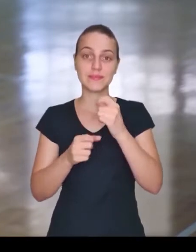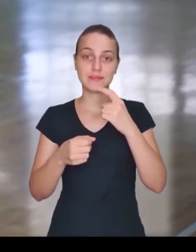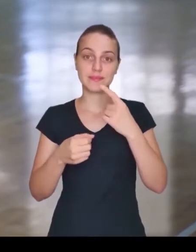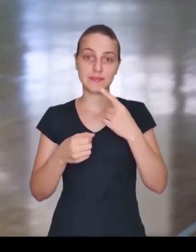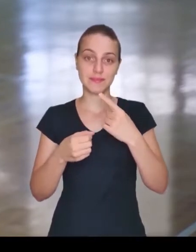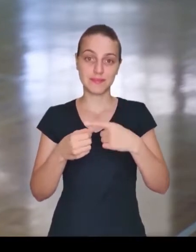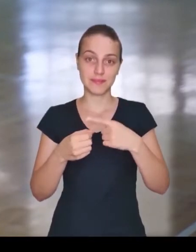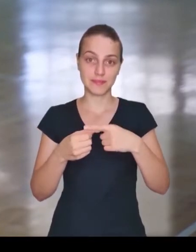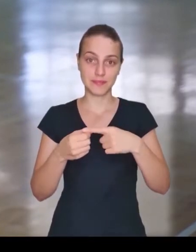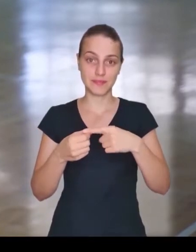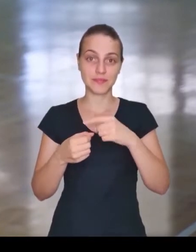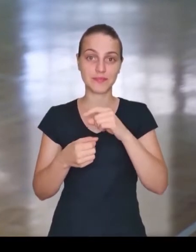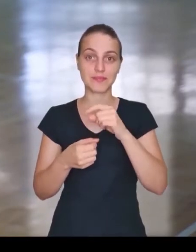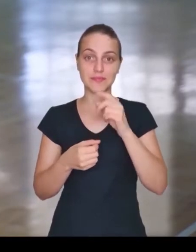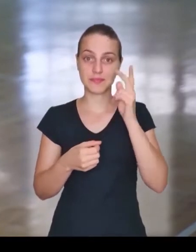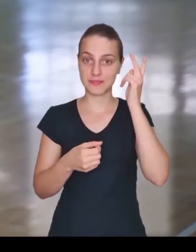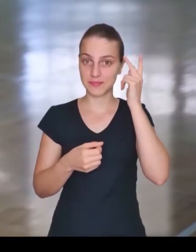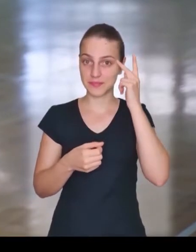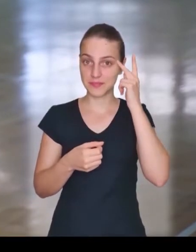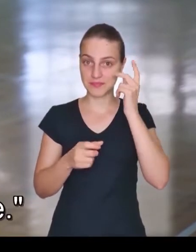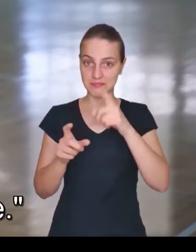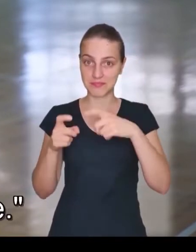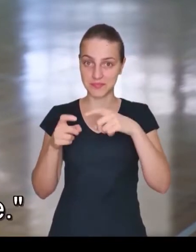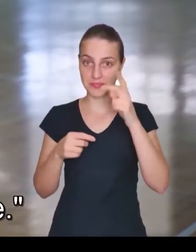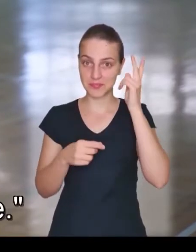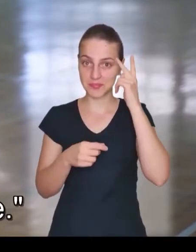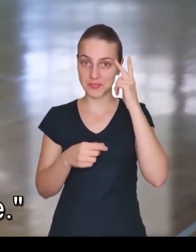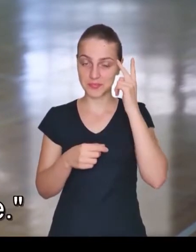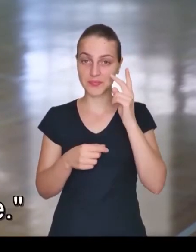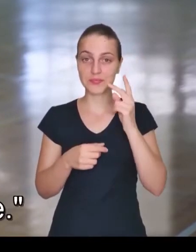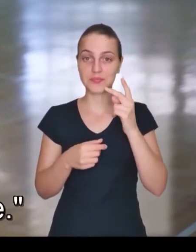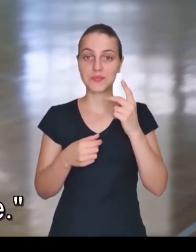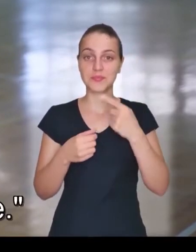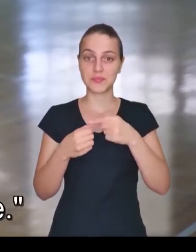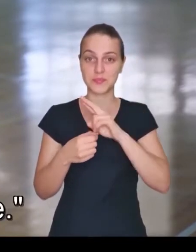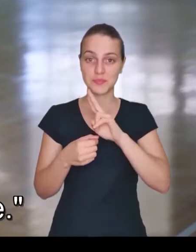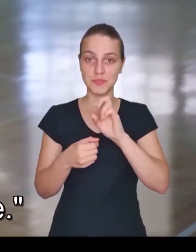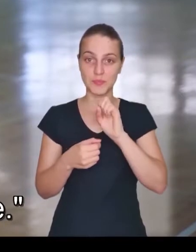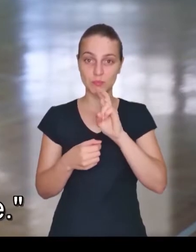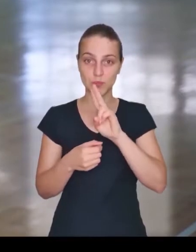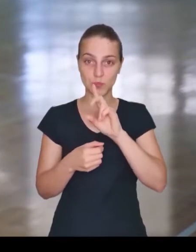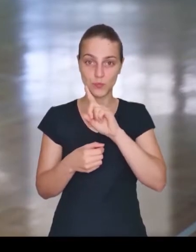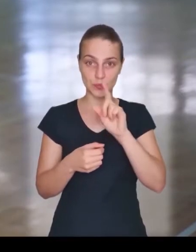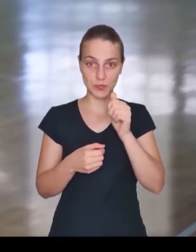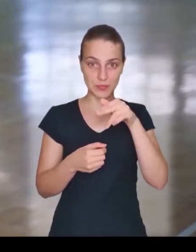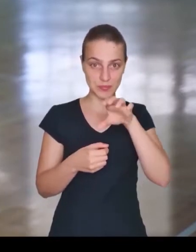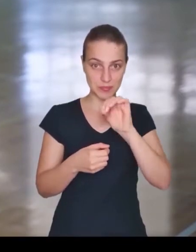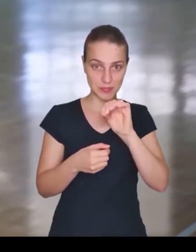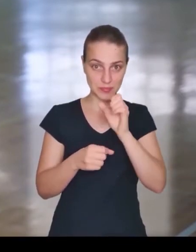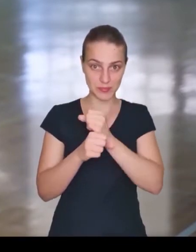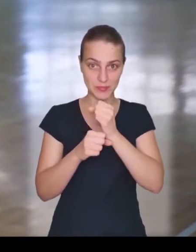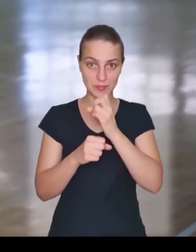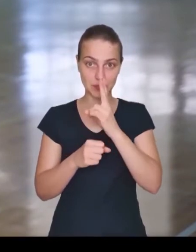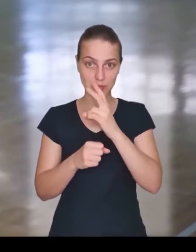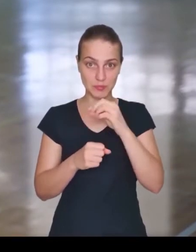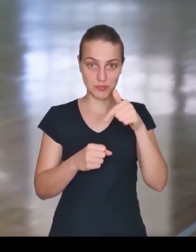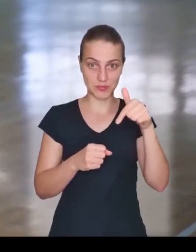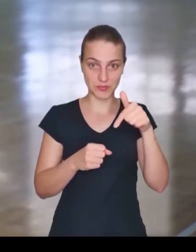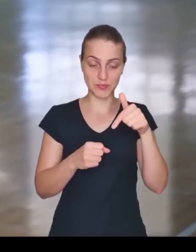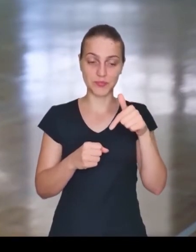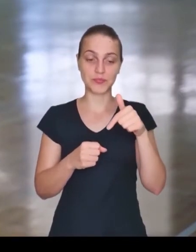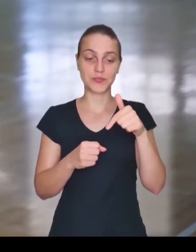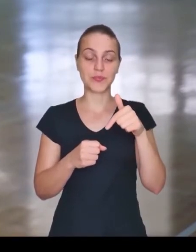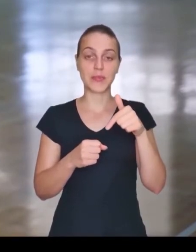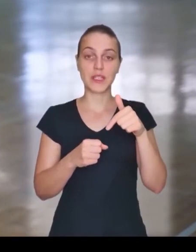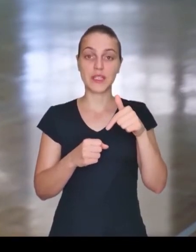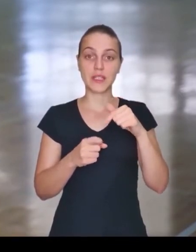2007. Fui fazer um teste lá, cheguei no teste lá, o treinador já me falou assim, não, quero você treinando com a gente. No outro ano fui pro brasileiro, no ano seguinte já fui